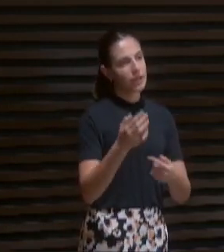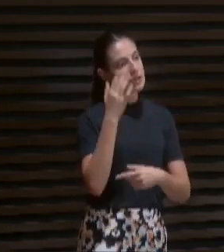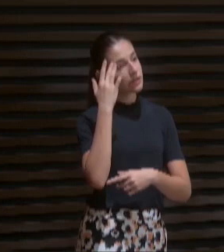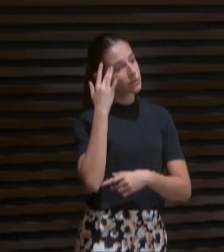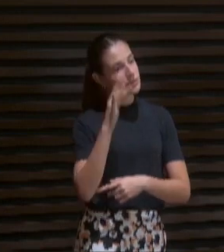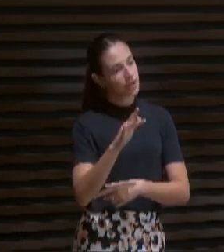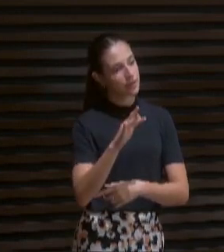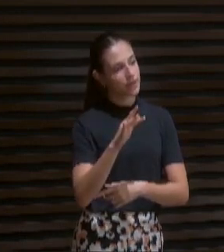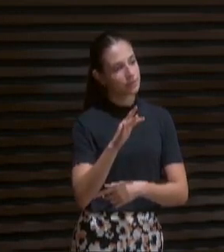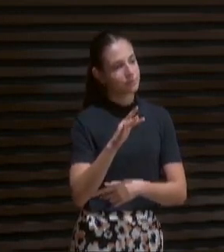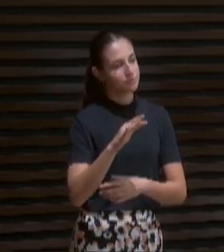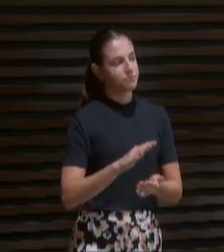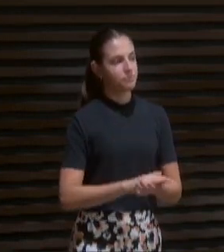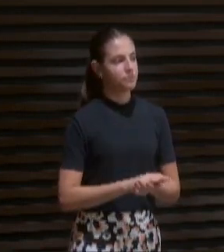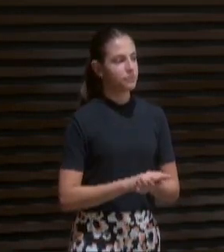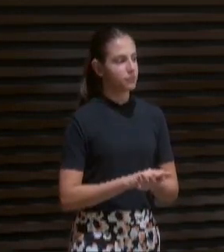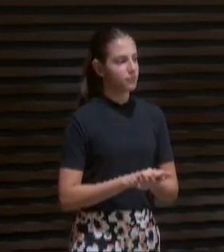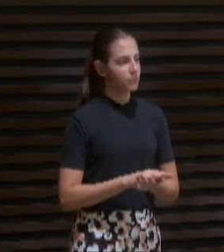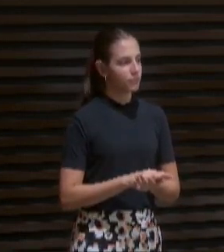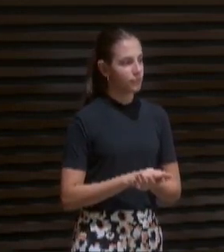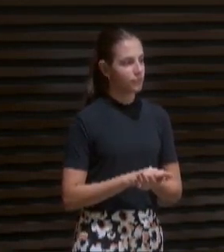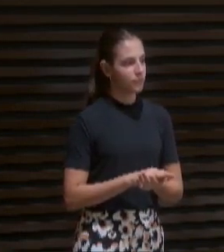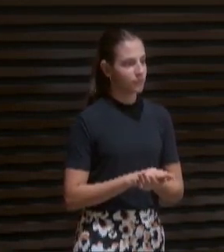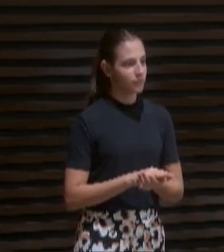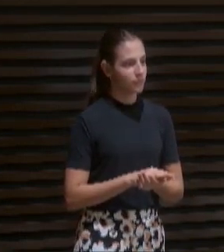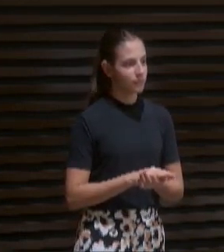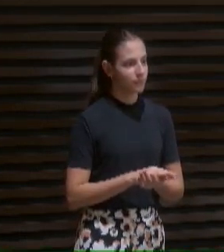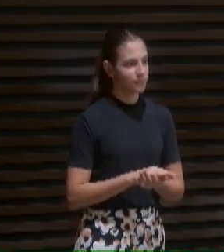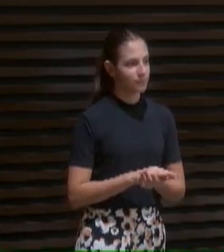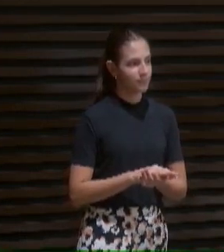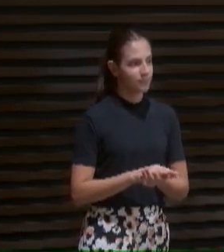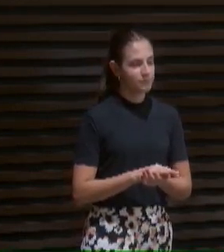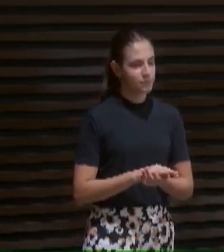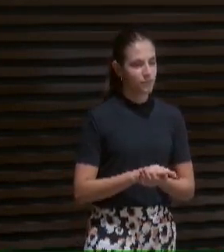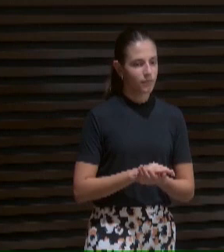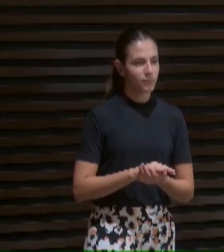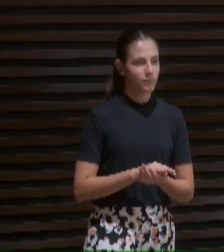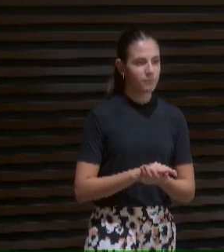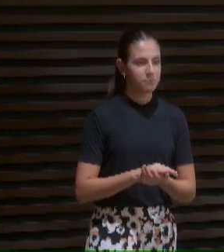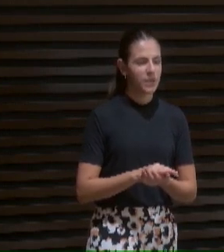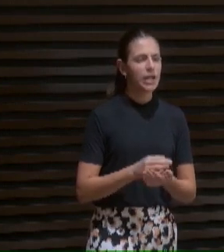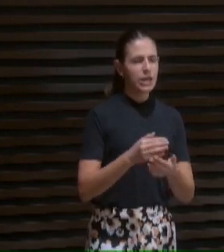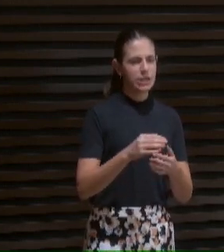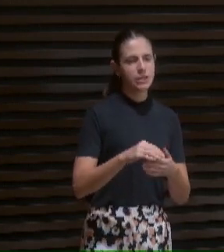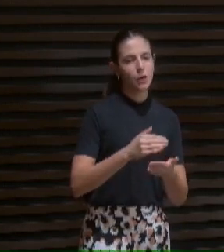hermético. Aqui e acolá um é salvo e começa a contar e cortam a cabeça dele.